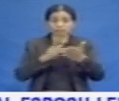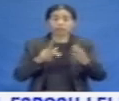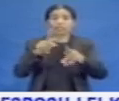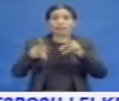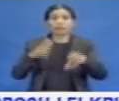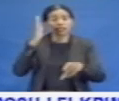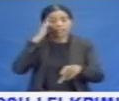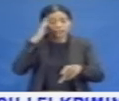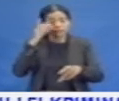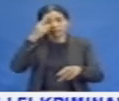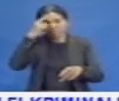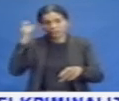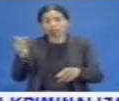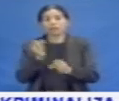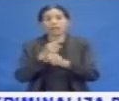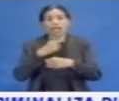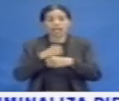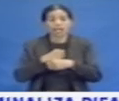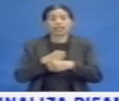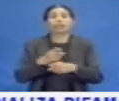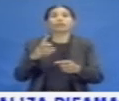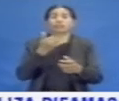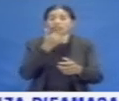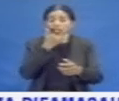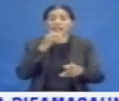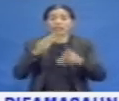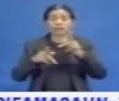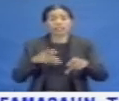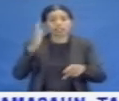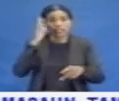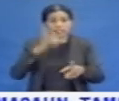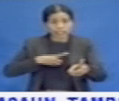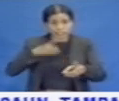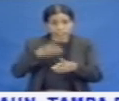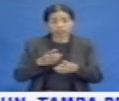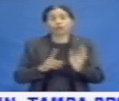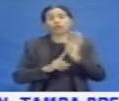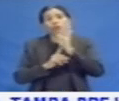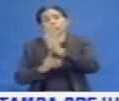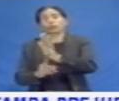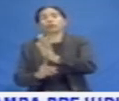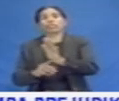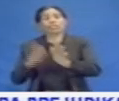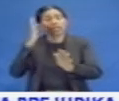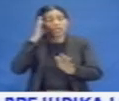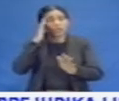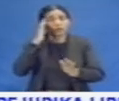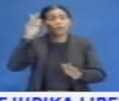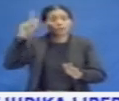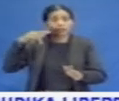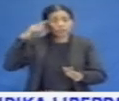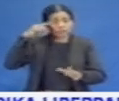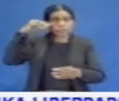tamba viola cidadão sirenia direito, atu expressa sirenia hanoin no crítica, político sira nebe